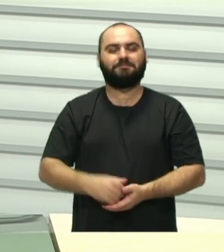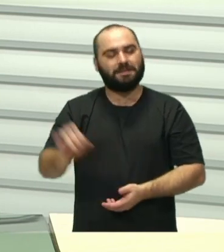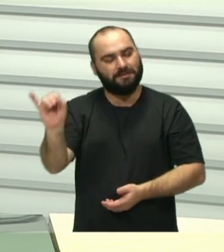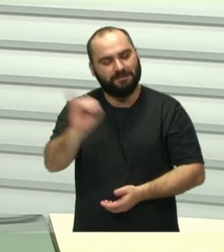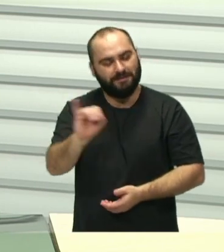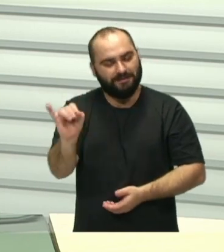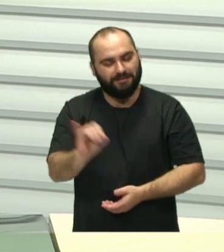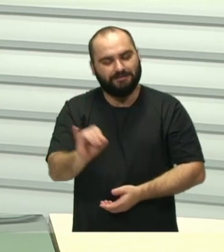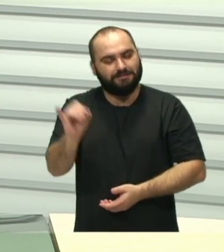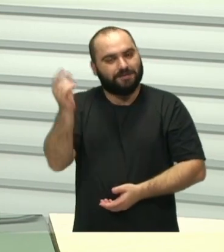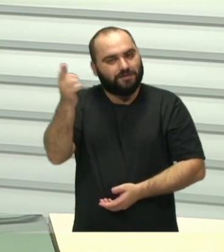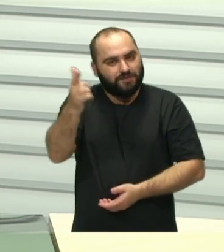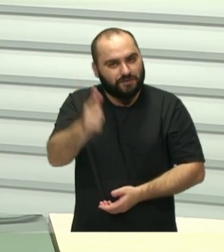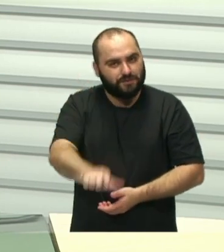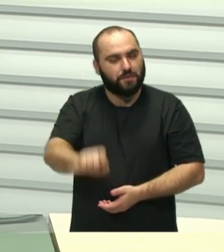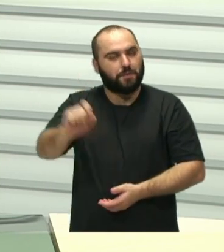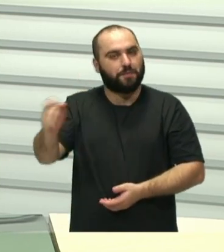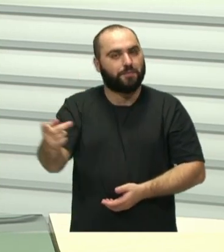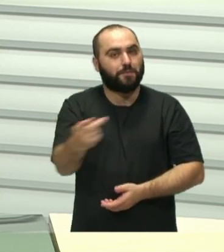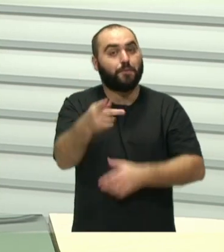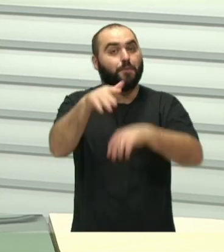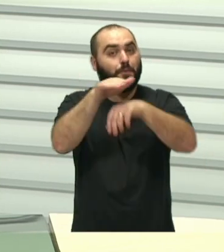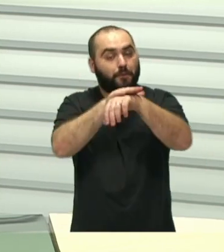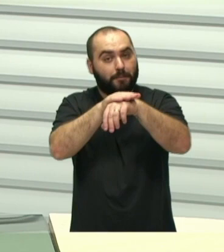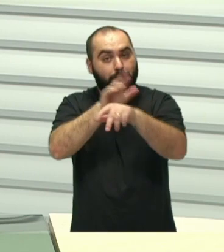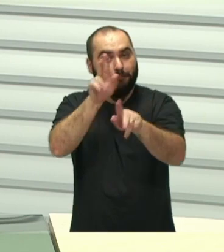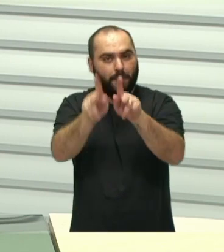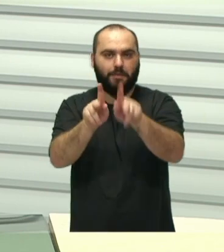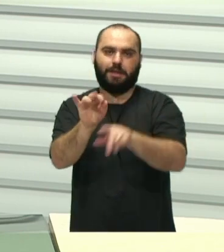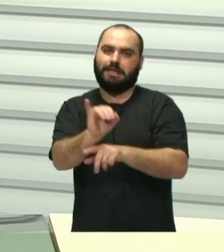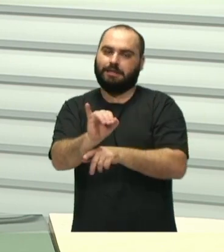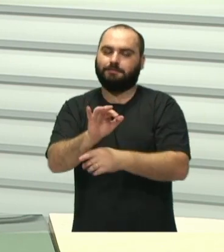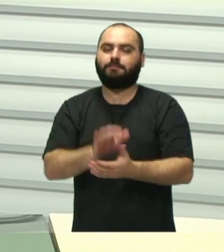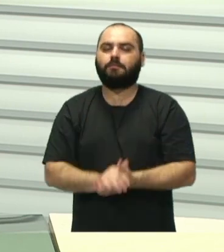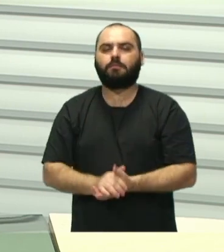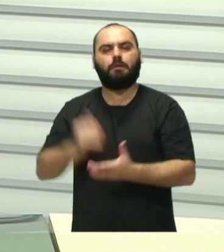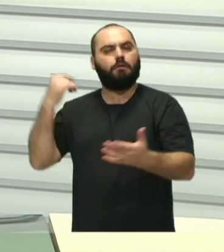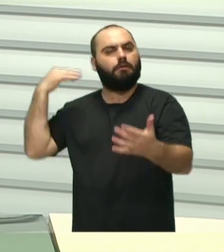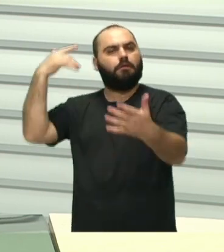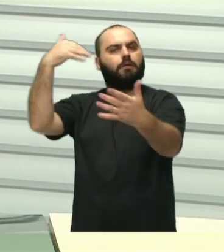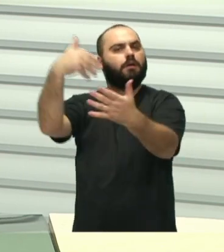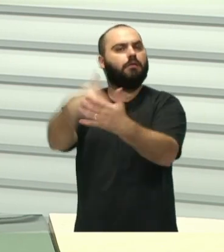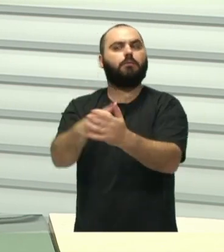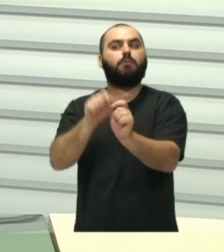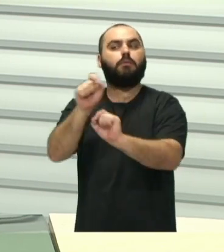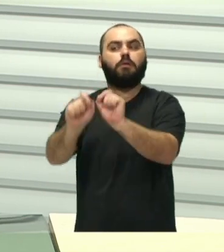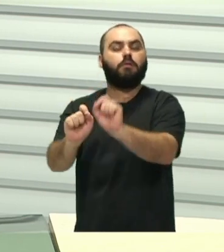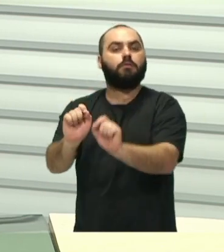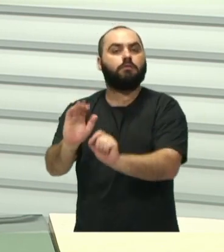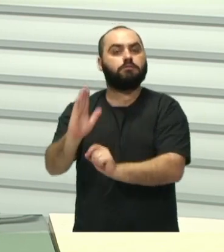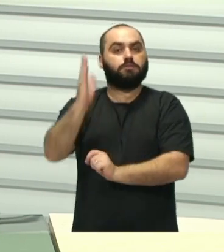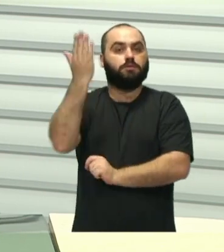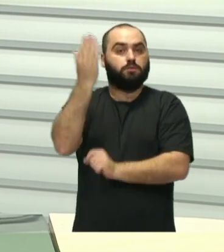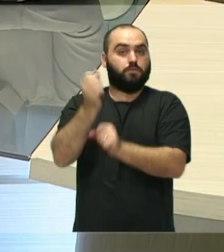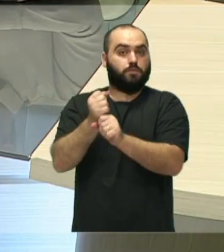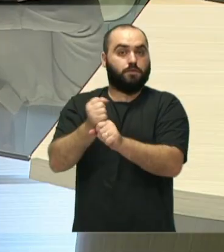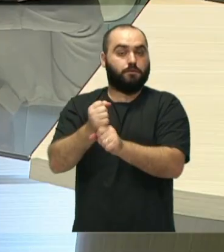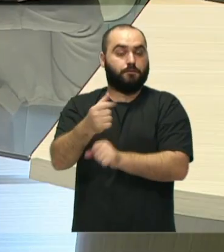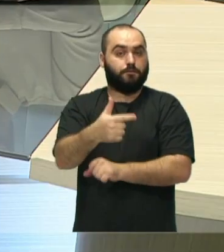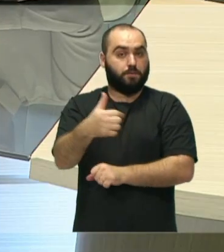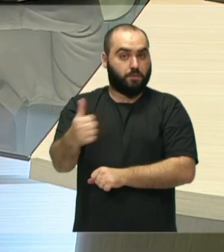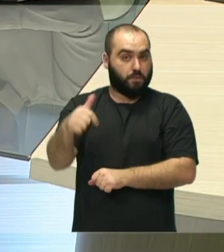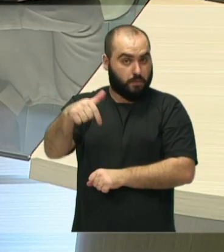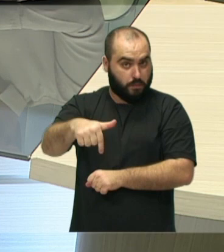mais uma oportunidade tá falando com nosso cidadãos aqui Itajaí fazendo um pouquinho do que tá acontecendo o que aconteceu em 2021 aqui um poder legislativo